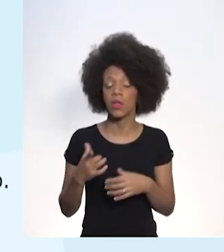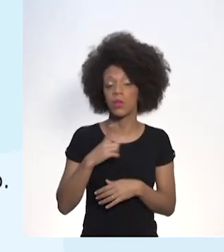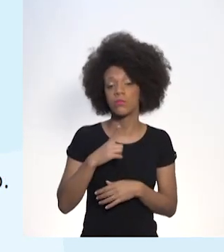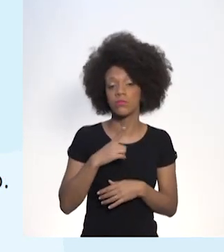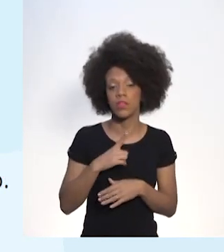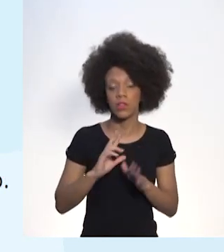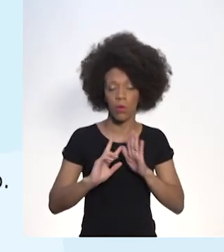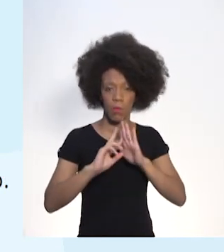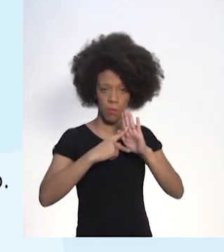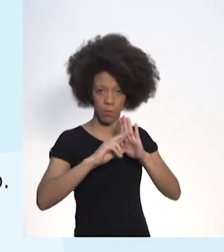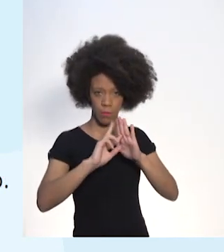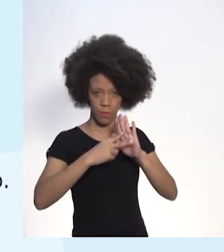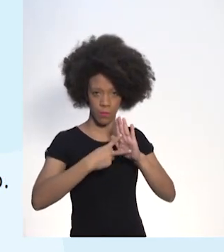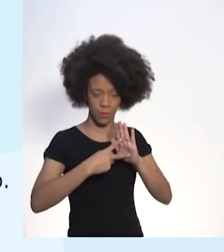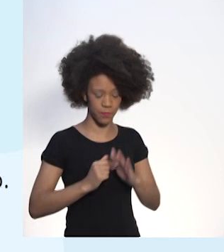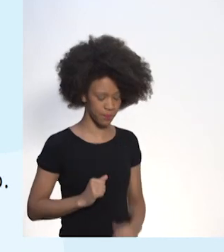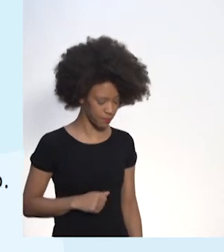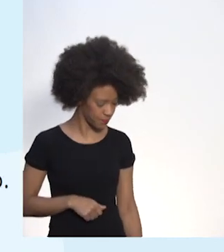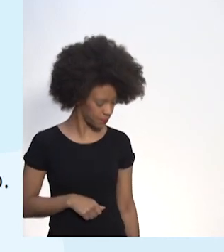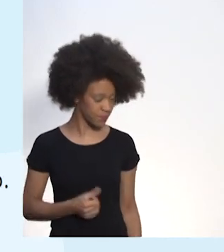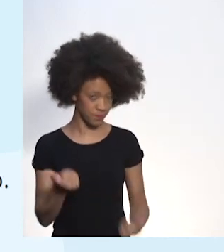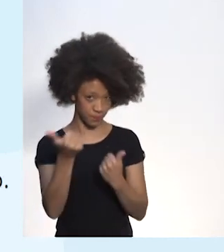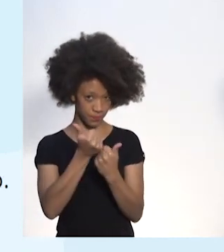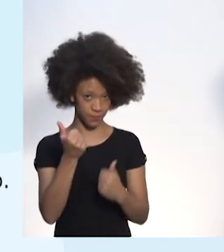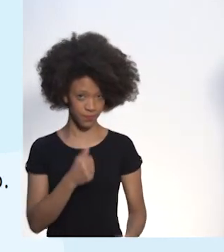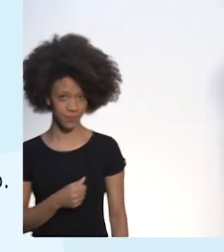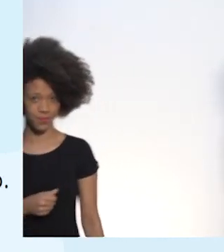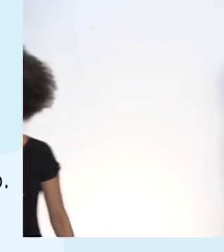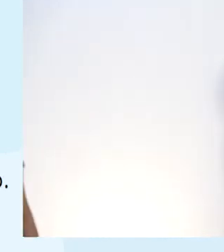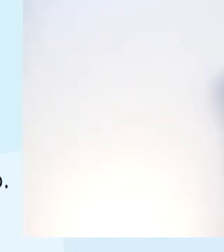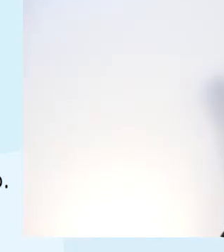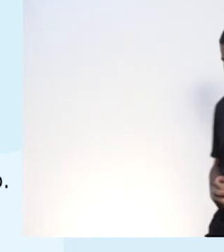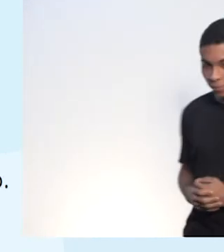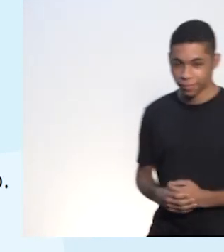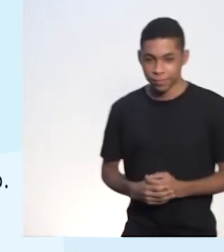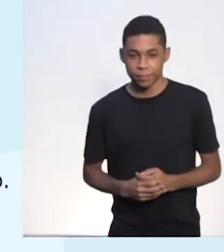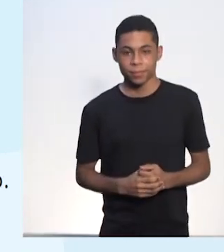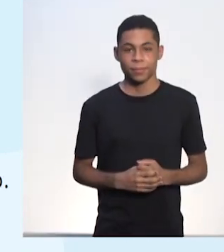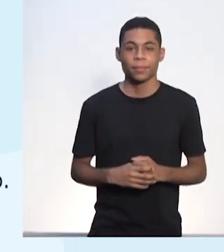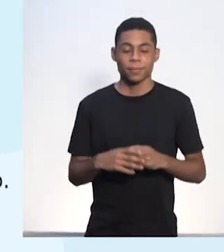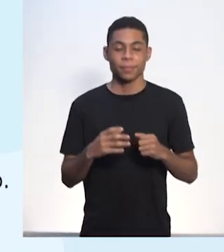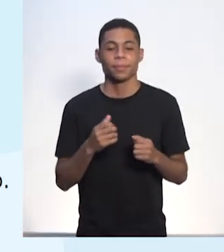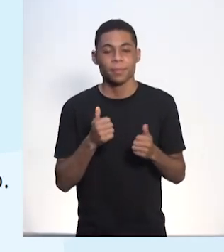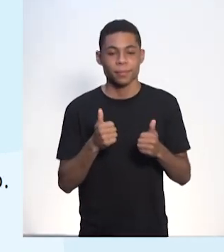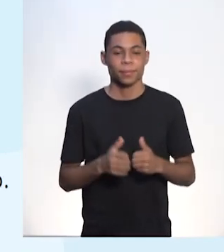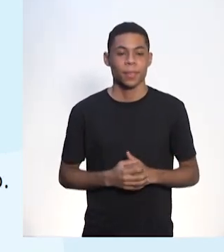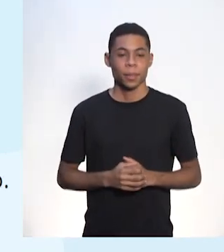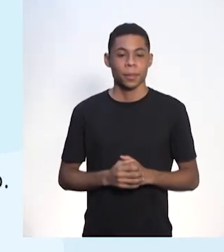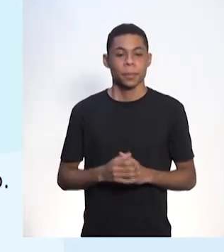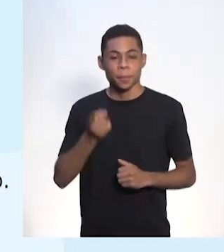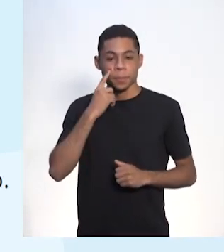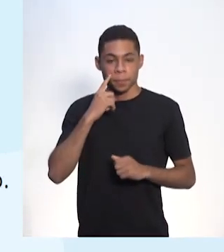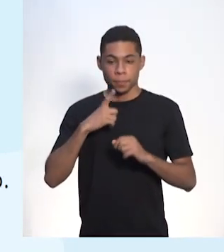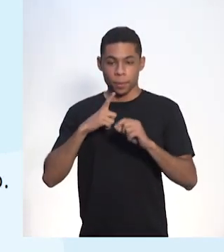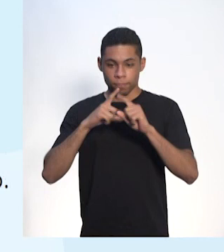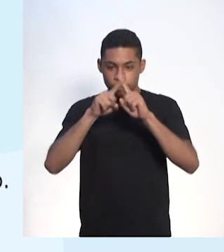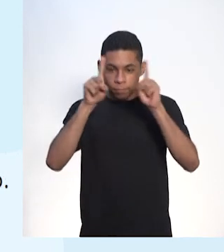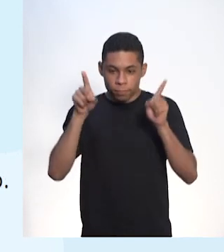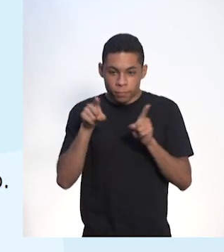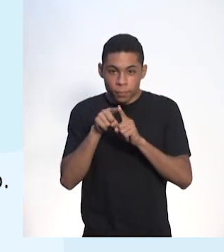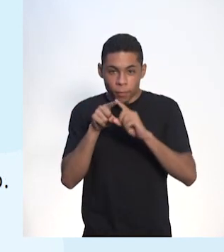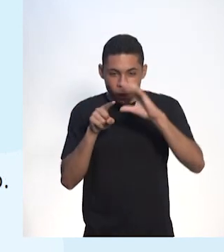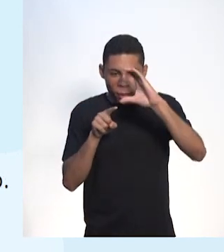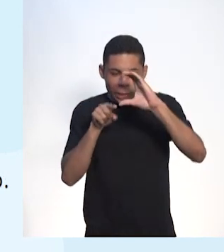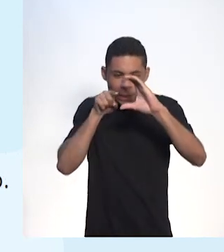nossa circunferência, nós temos aqui o ponto de origem aí que eu acabei de pintar de vermelho, né? Que é o centro dessa